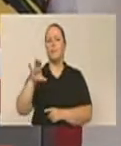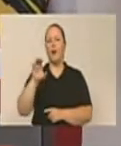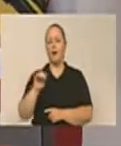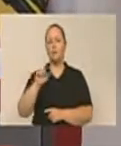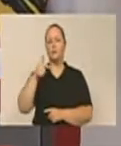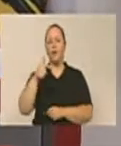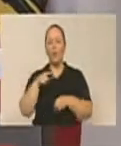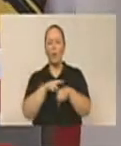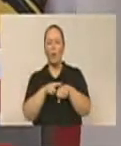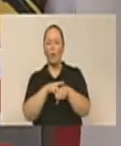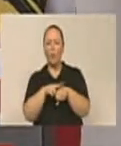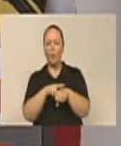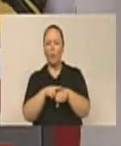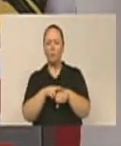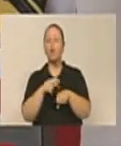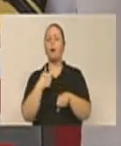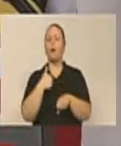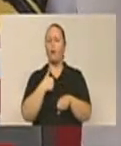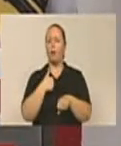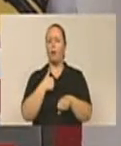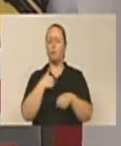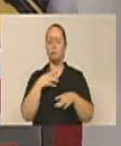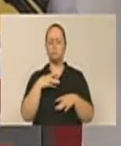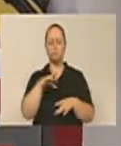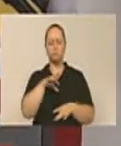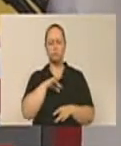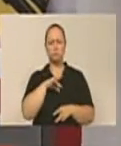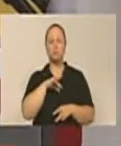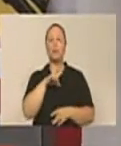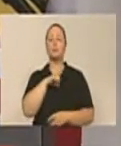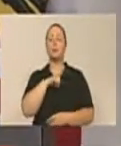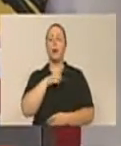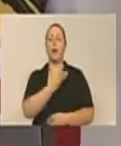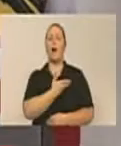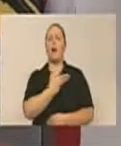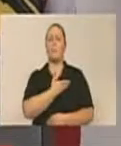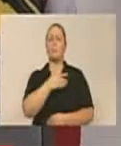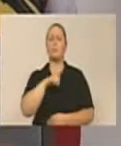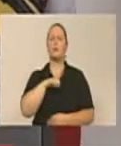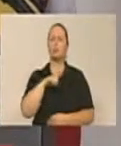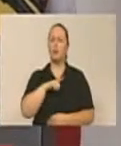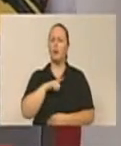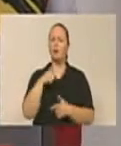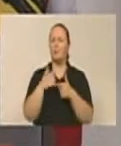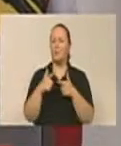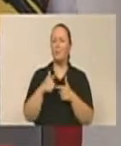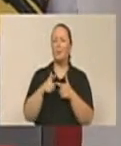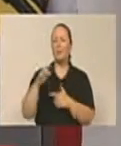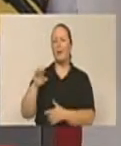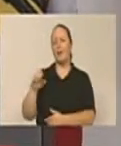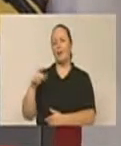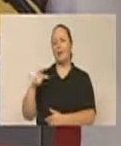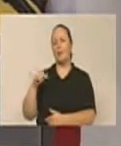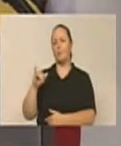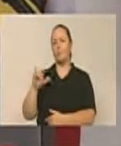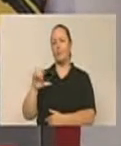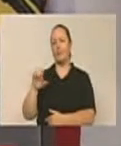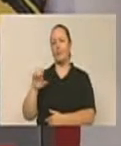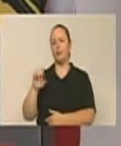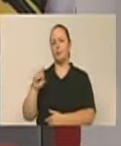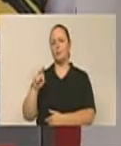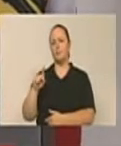parte. Tenho um grande amigo que tem uma neta com epilepsia. Esse assunto é muito